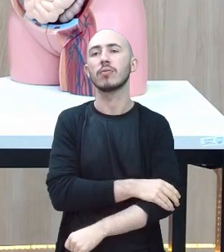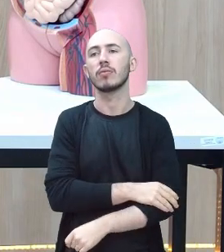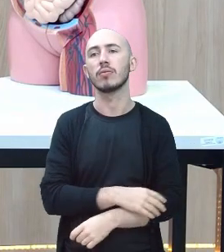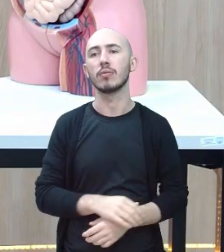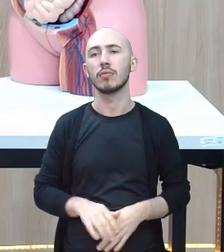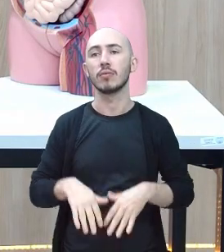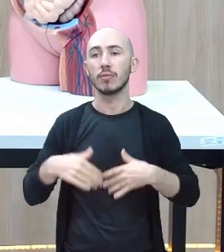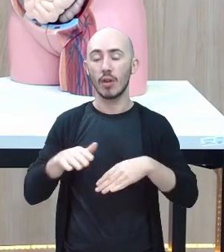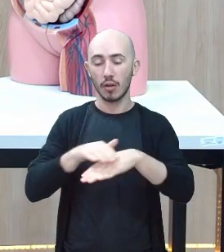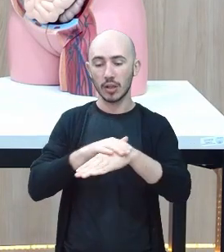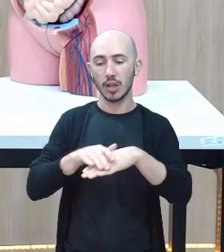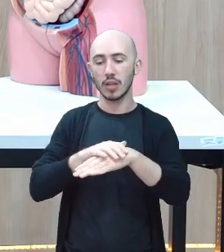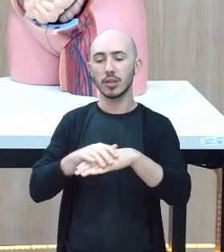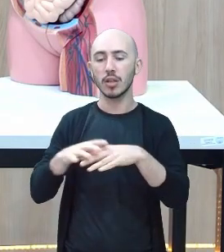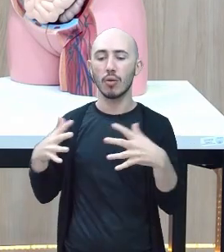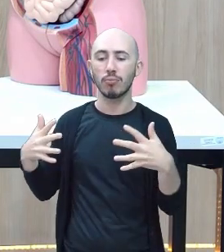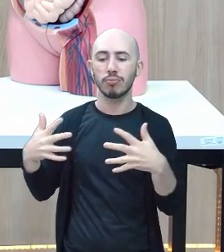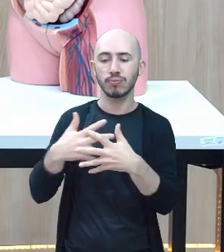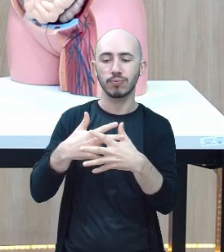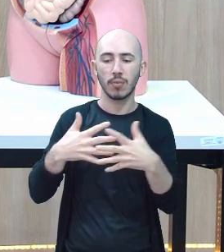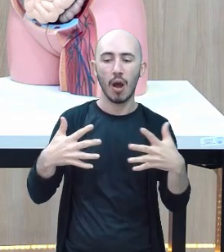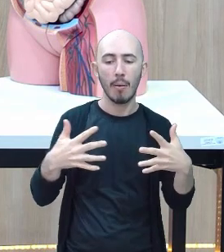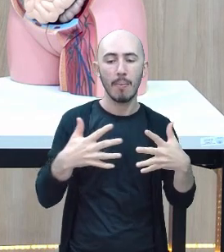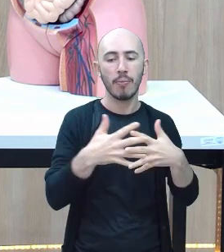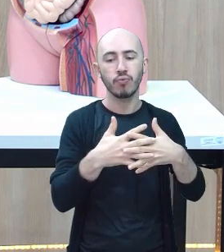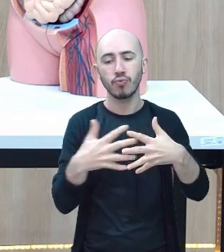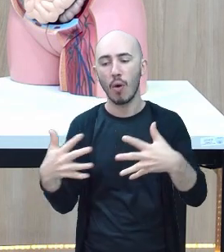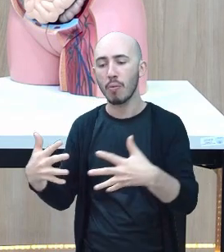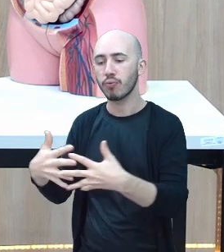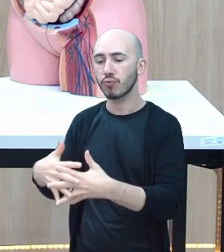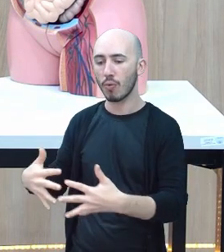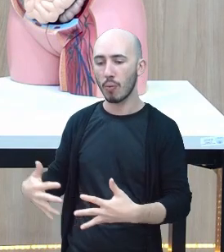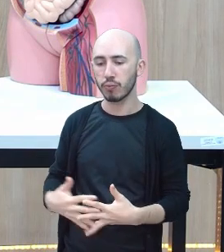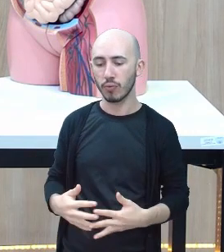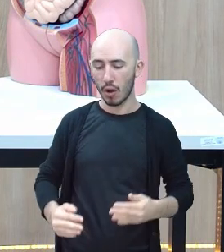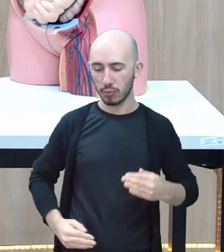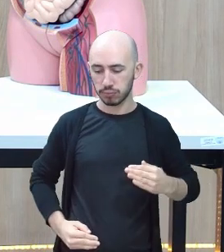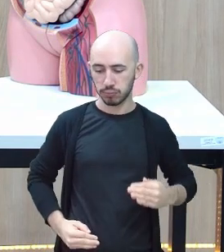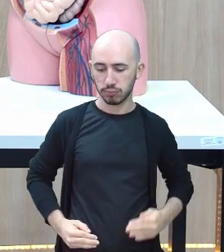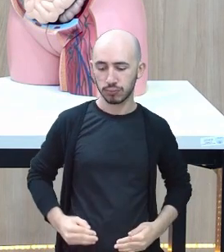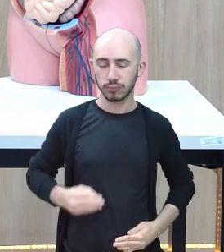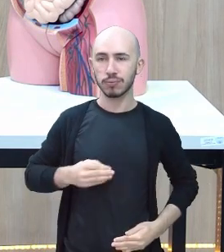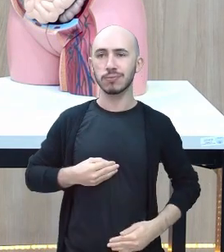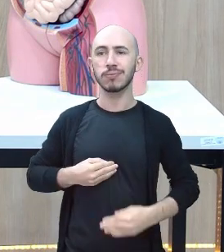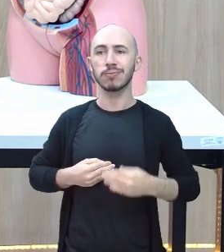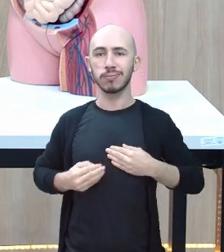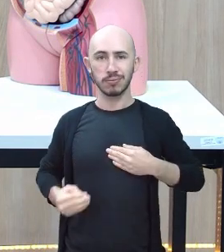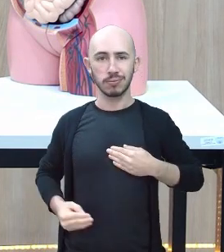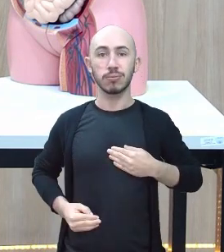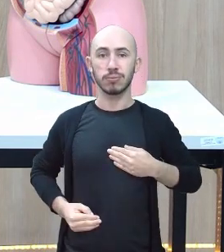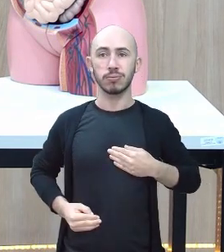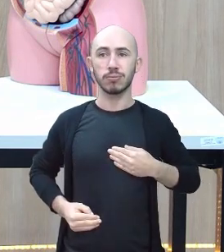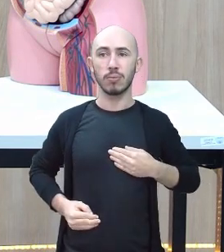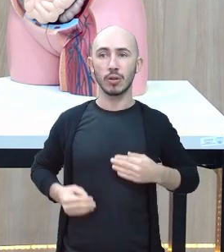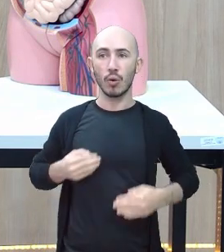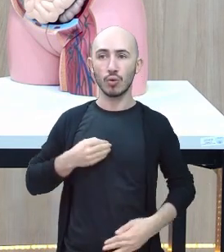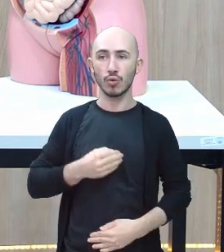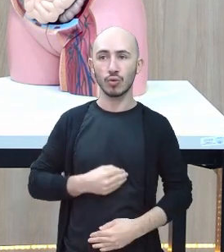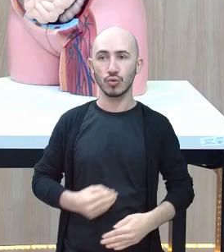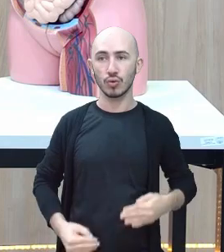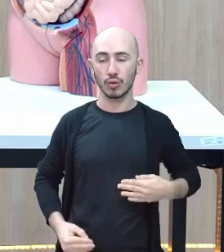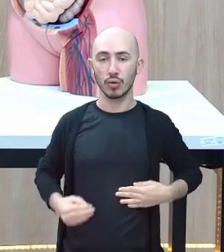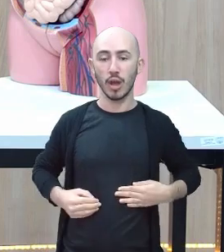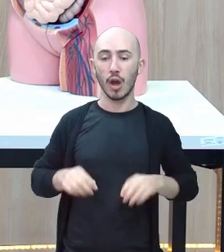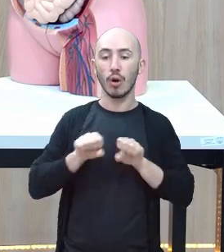vão se juntando, vão formando os órgãos do nosso corpo. Os órgãos juntos vão formando